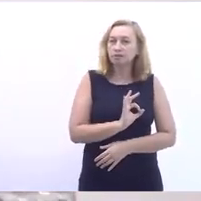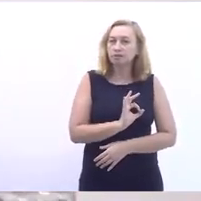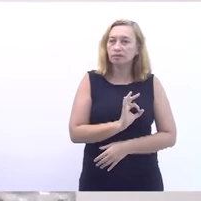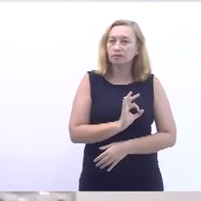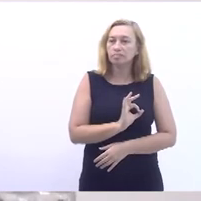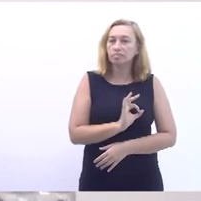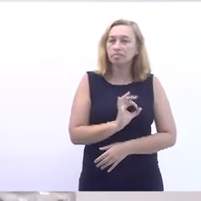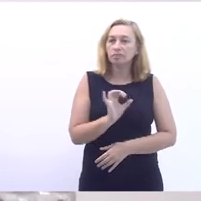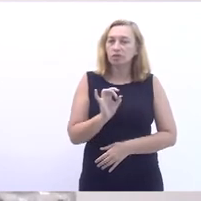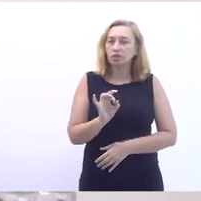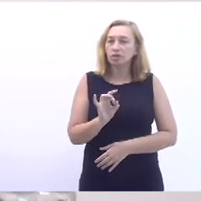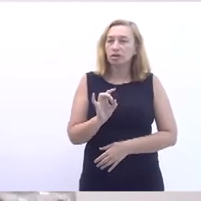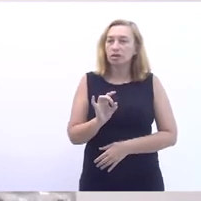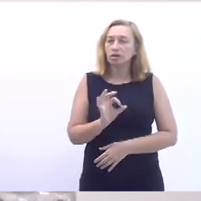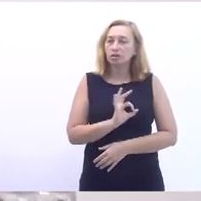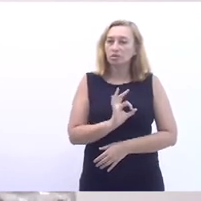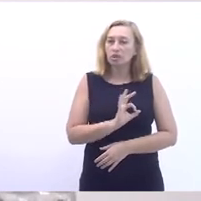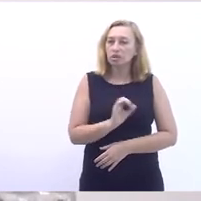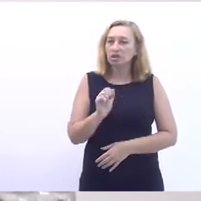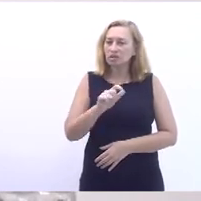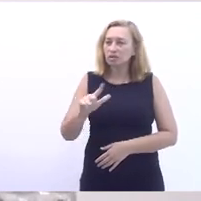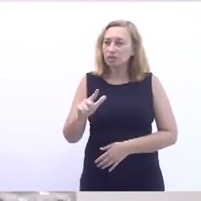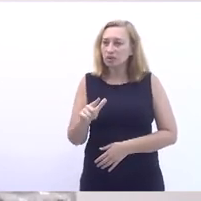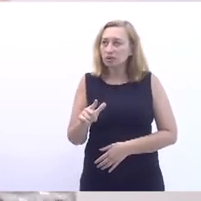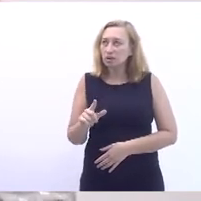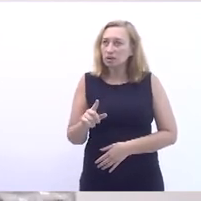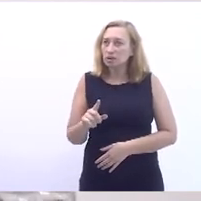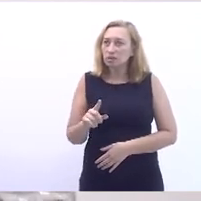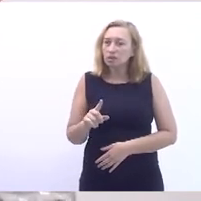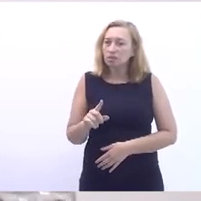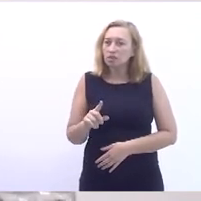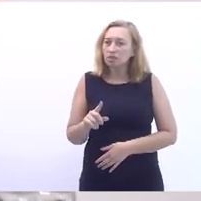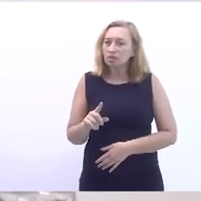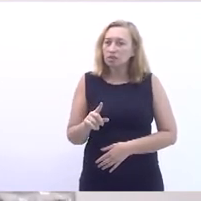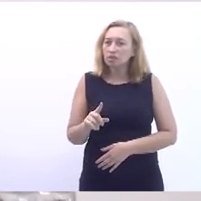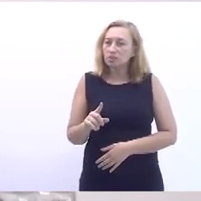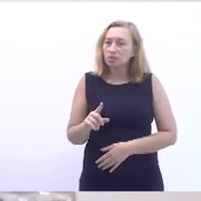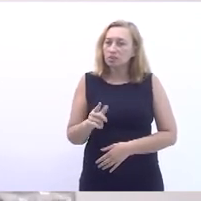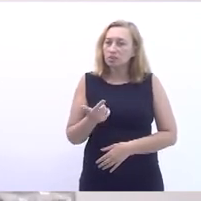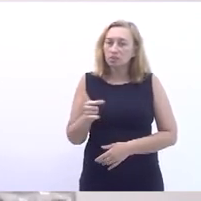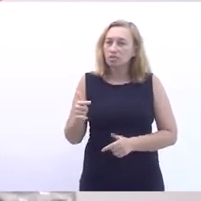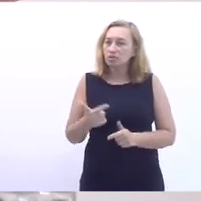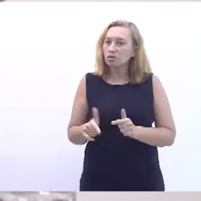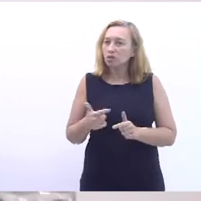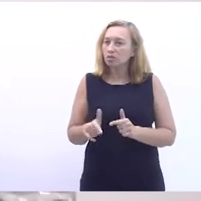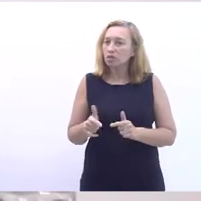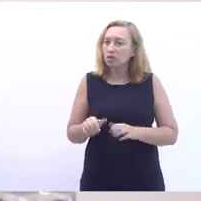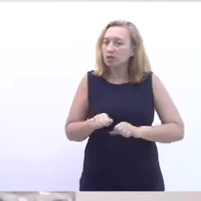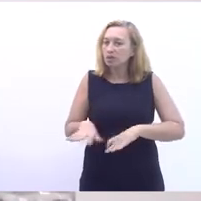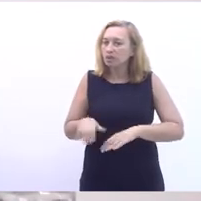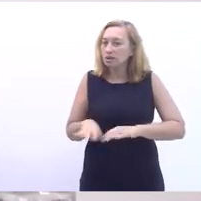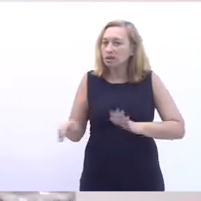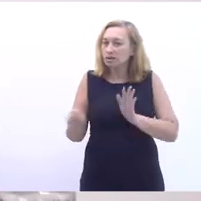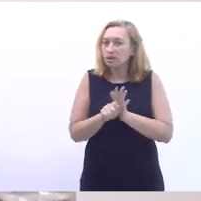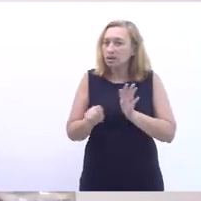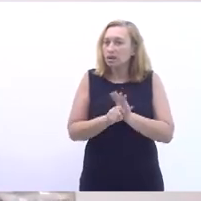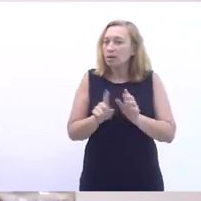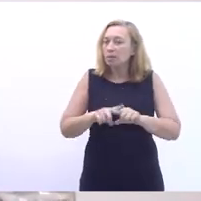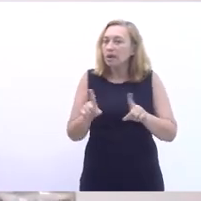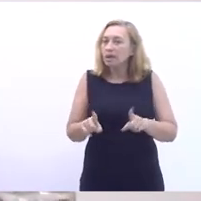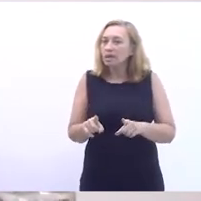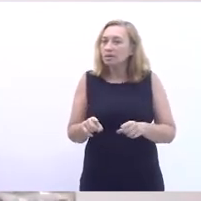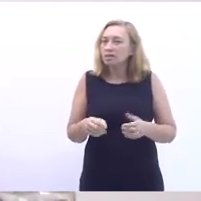apresente a polícia civil enfim a polícia civil não acho que a gente ainda não teve problema com eles a marcha da maconha esse